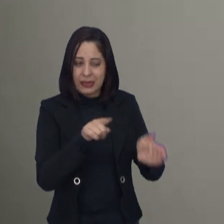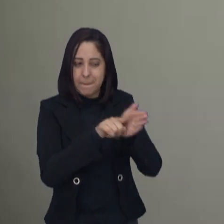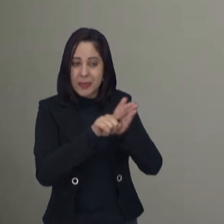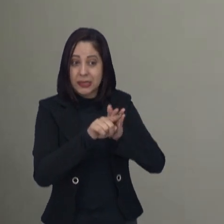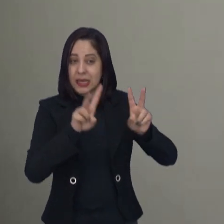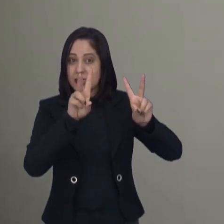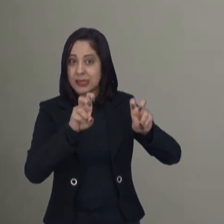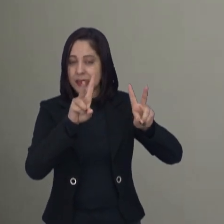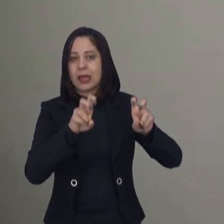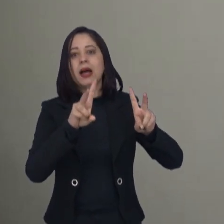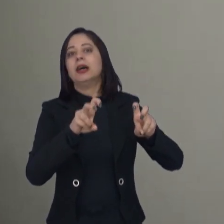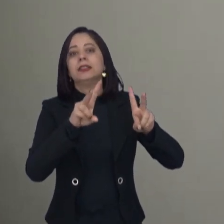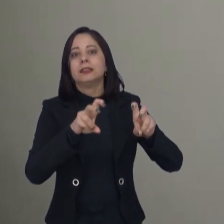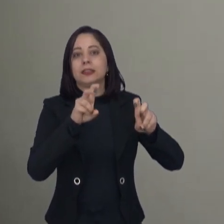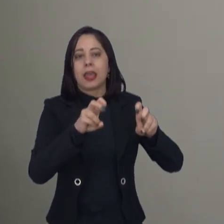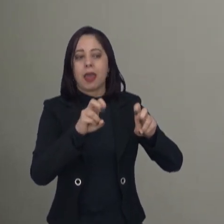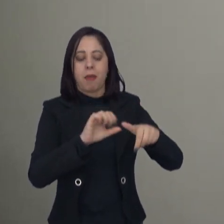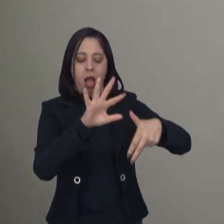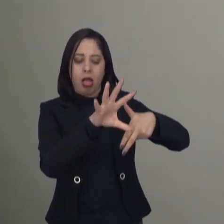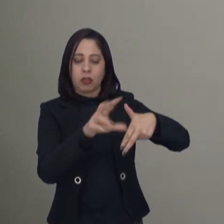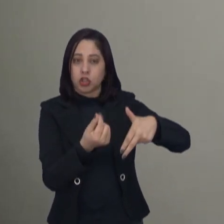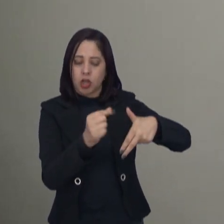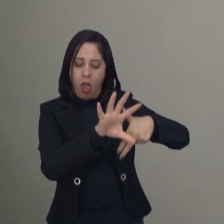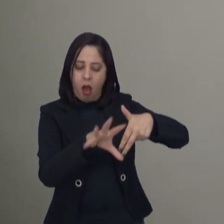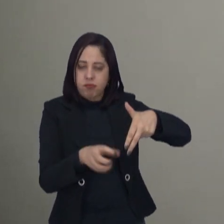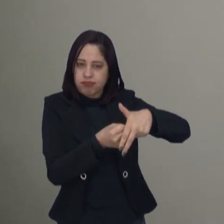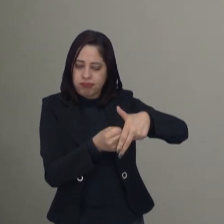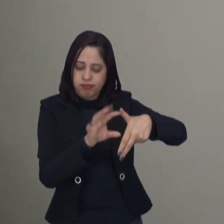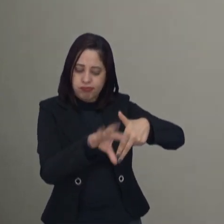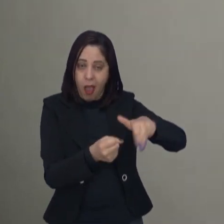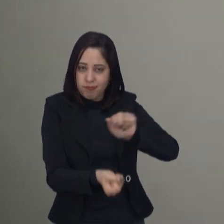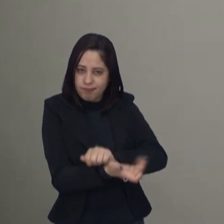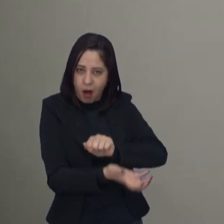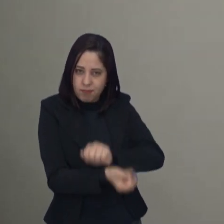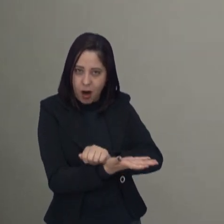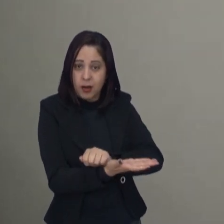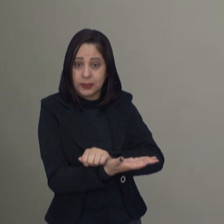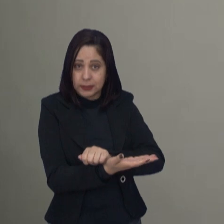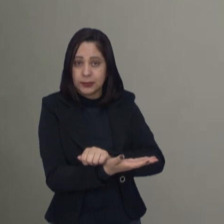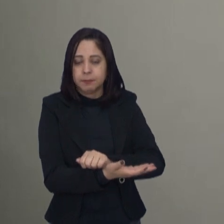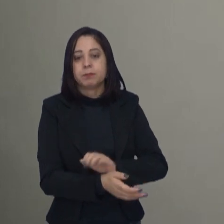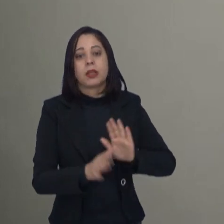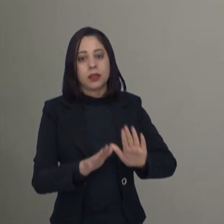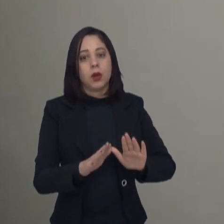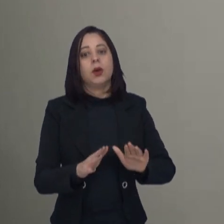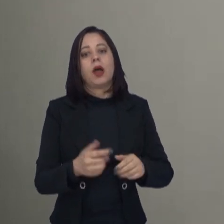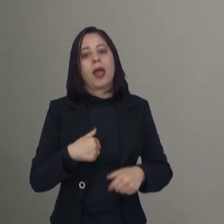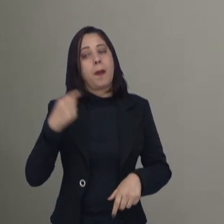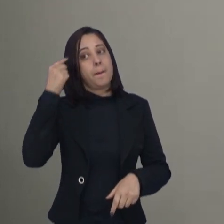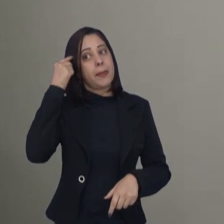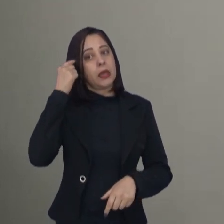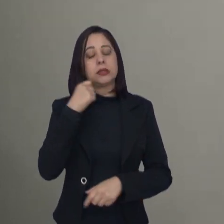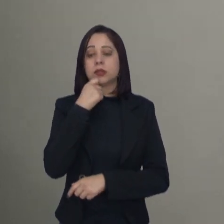sendo declarado essa verba que é aquisitiva dentro das plataformas. E aí a gente vê essas notícias e já pensa,